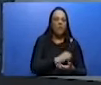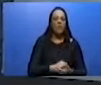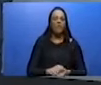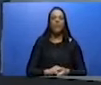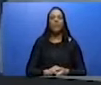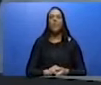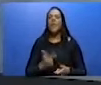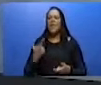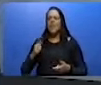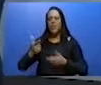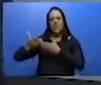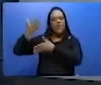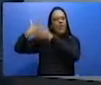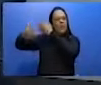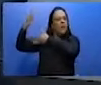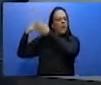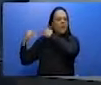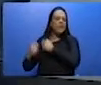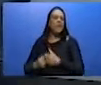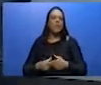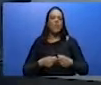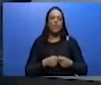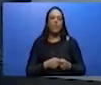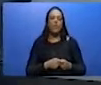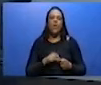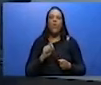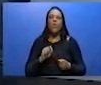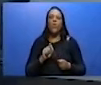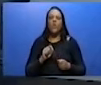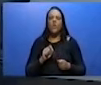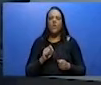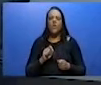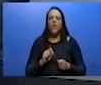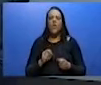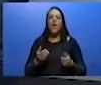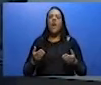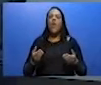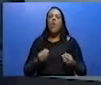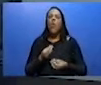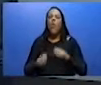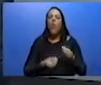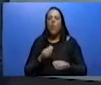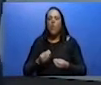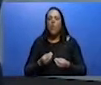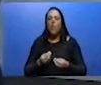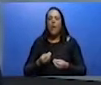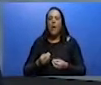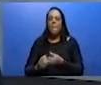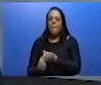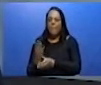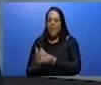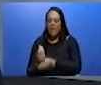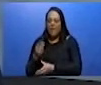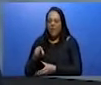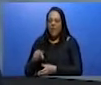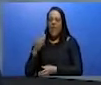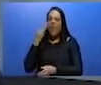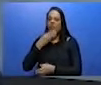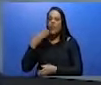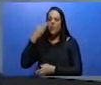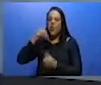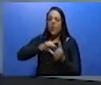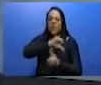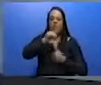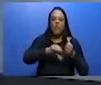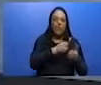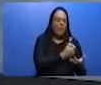indústria farmacêutica. Então era tudo na base de ervas e o açúcar era muito usado para fazer remédio. Então vocês